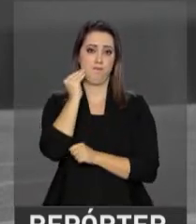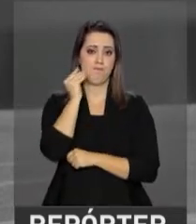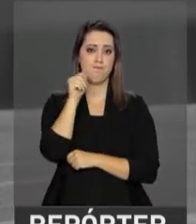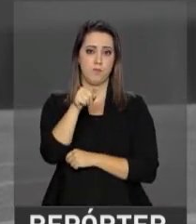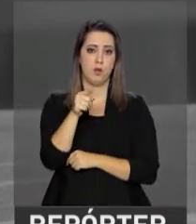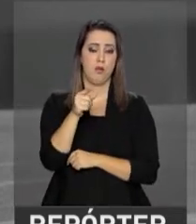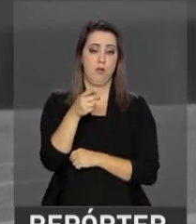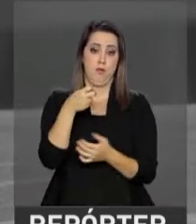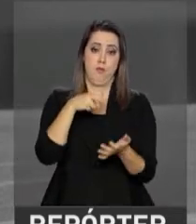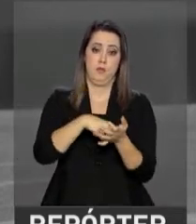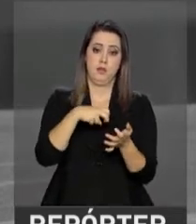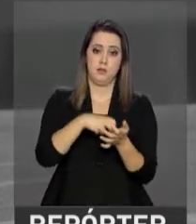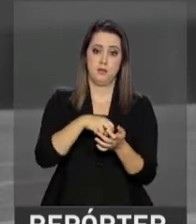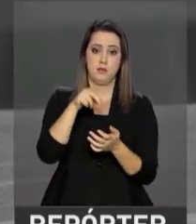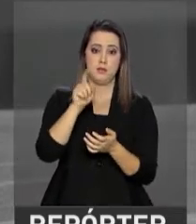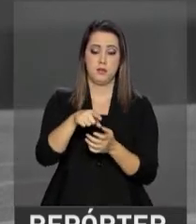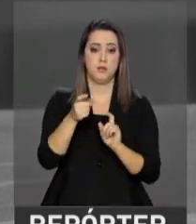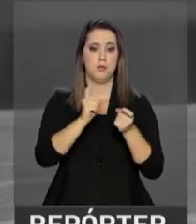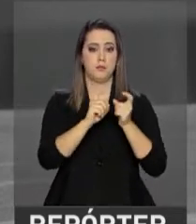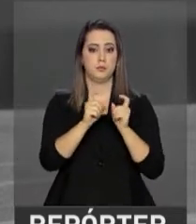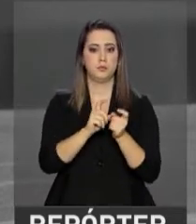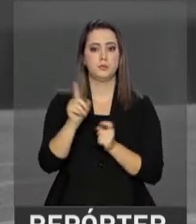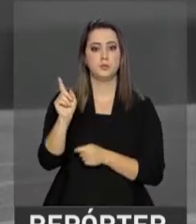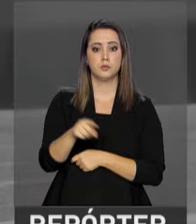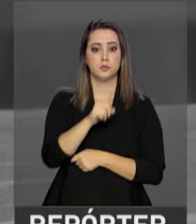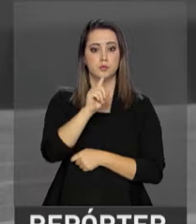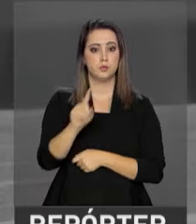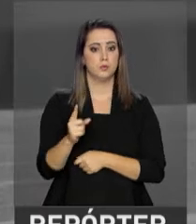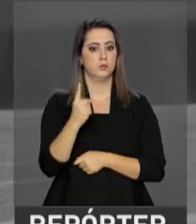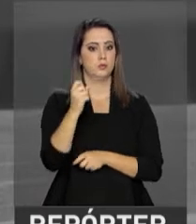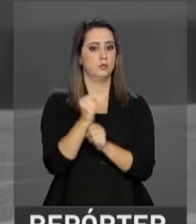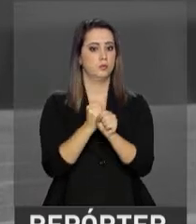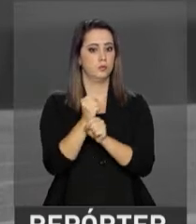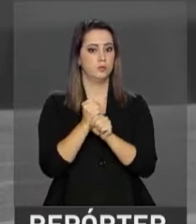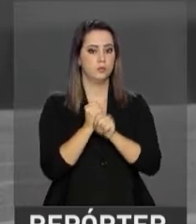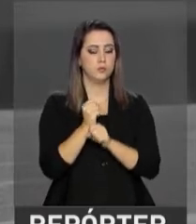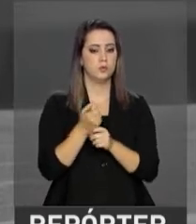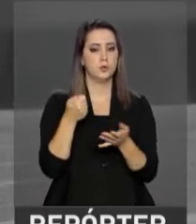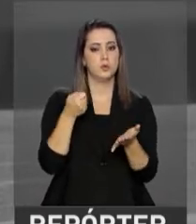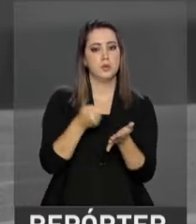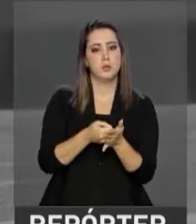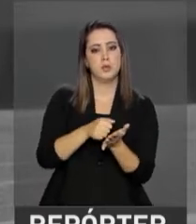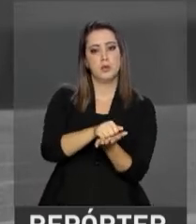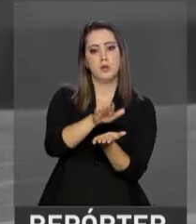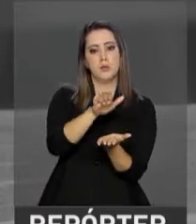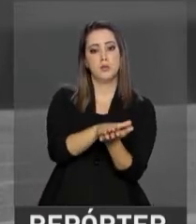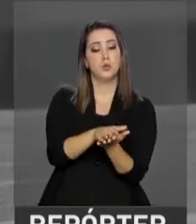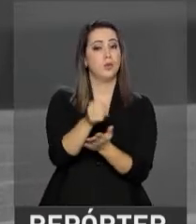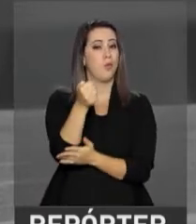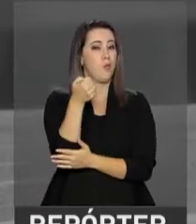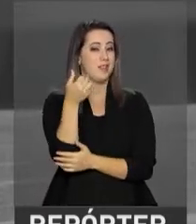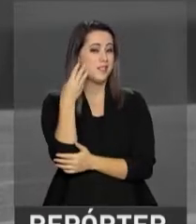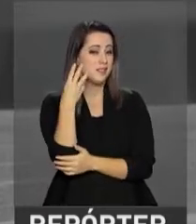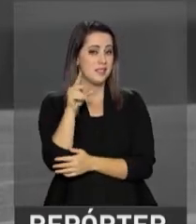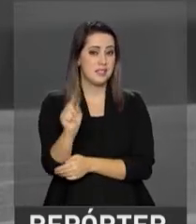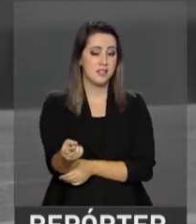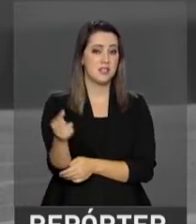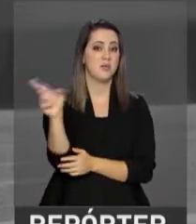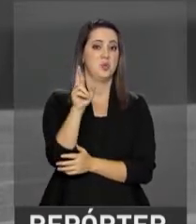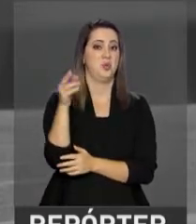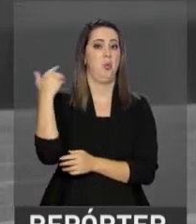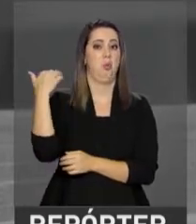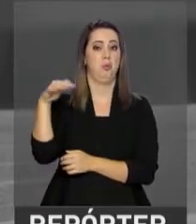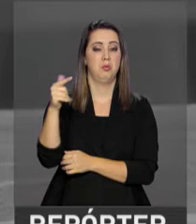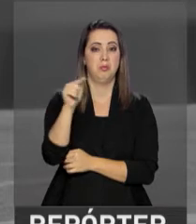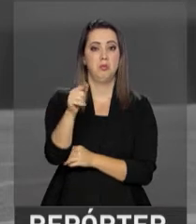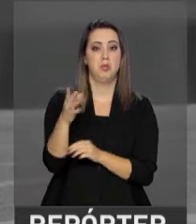administrativa o condutor fica com a habilitação suspensa por um ano pagar multa de quase três mil reais e tem o veículo